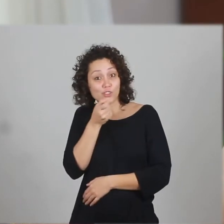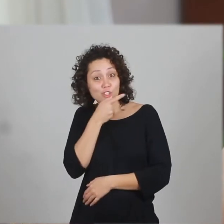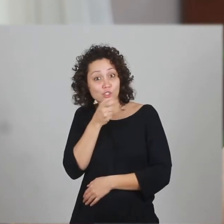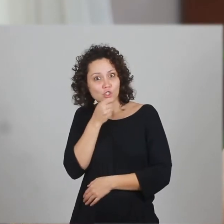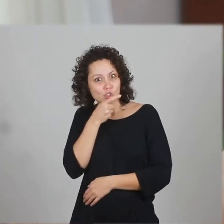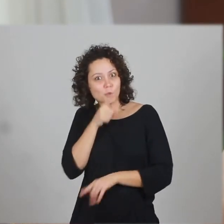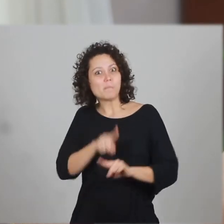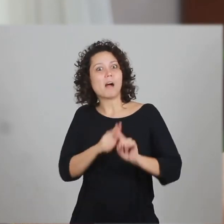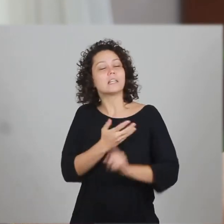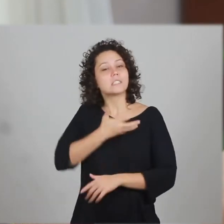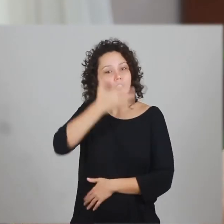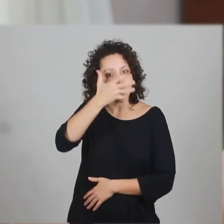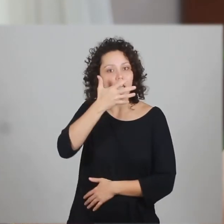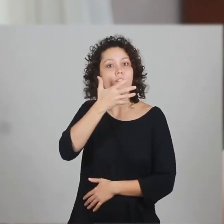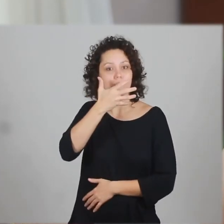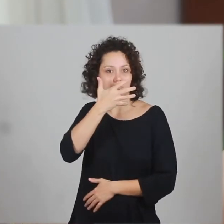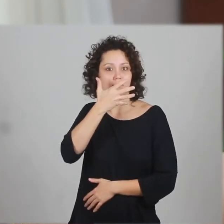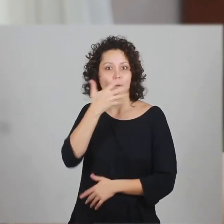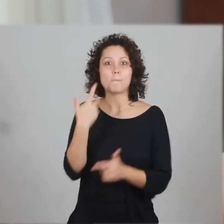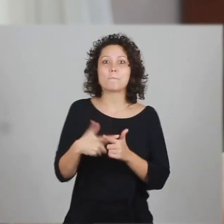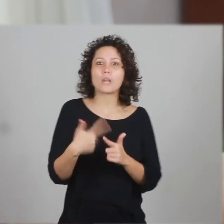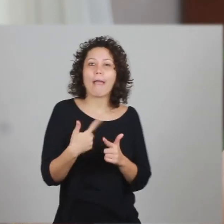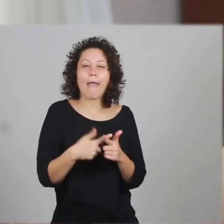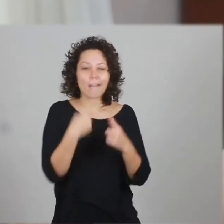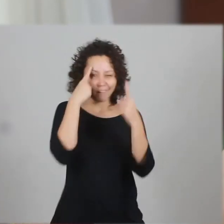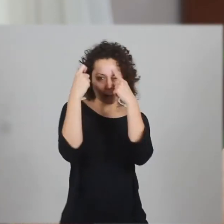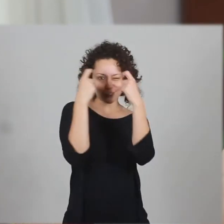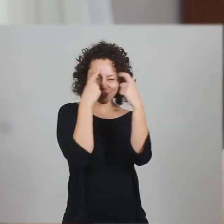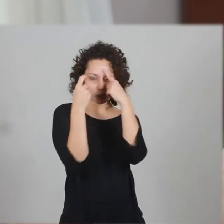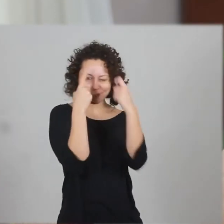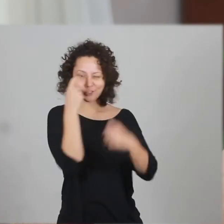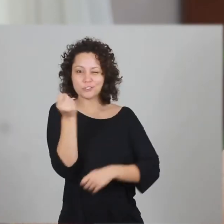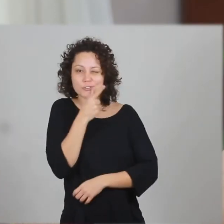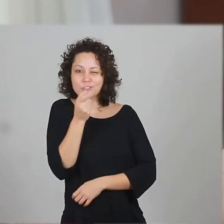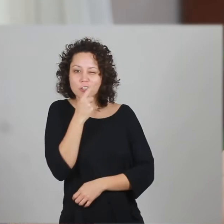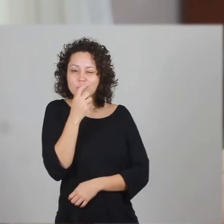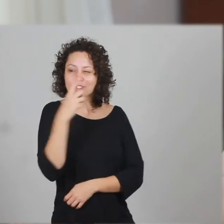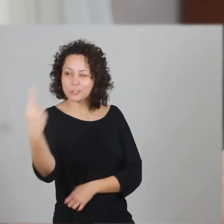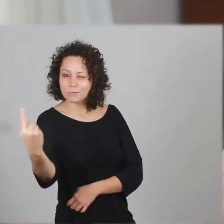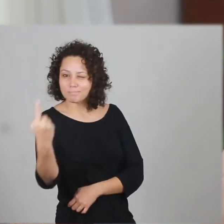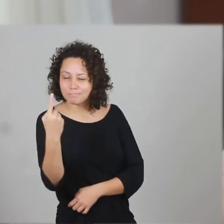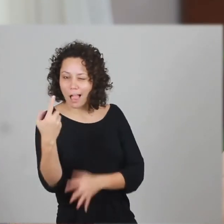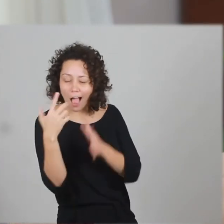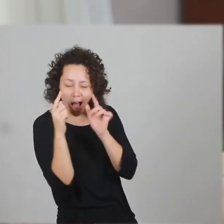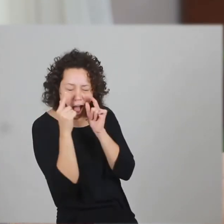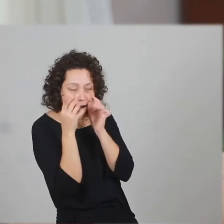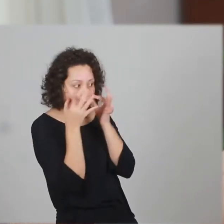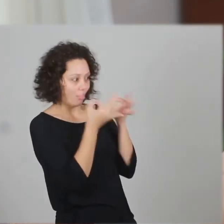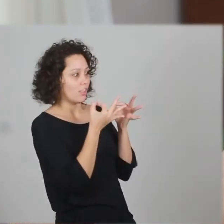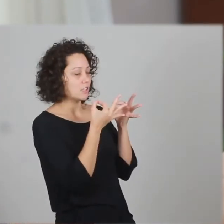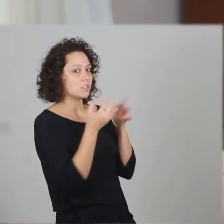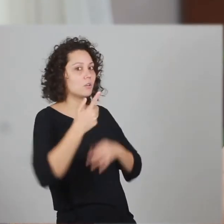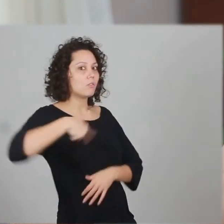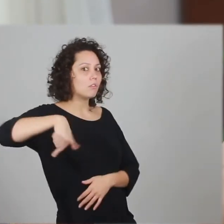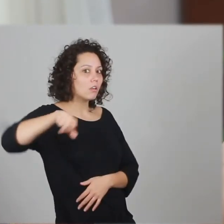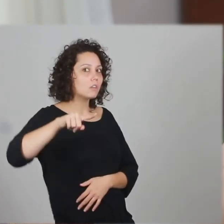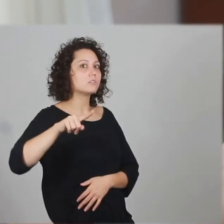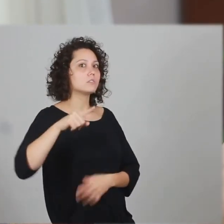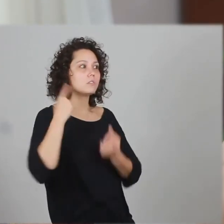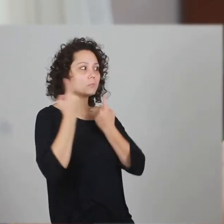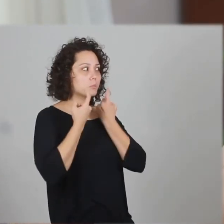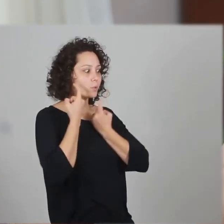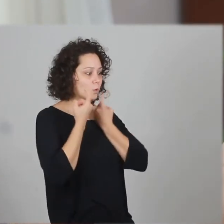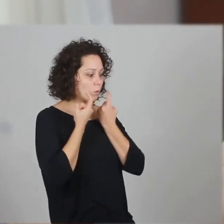muito sério, porque foi uma maneira divertida de chamar a atenção do parlamentar, mas no fim das contas eles ficaram muito preocupados e muitos devem